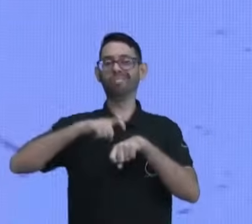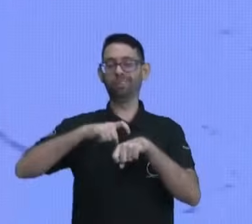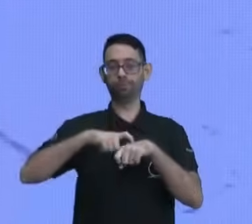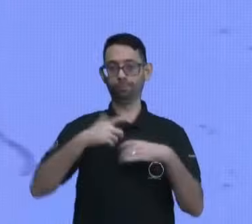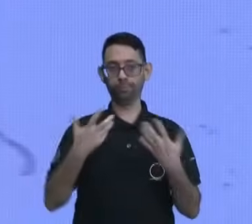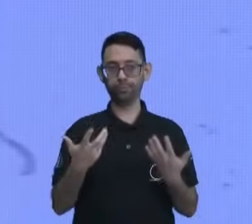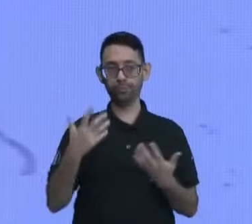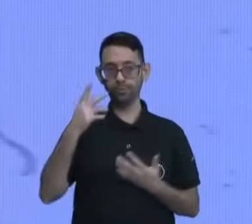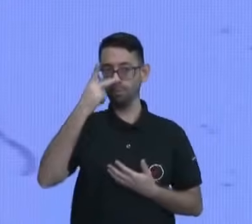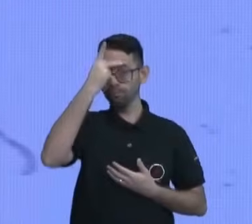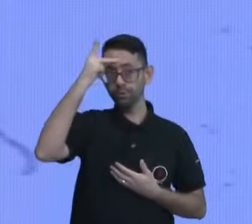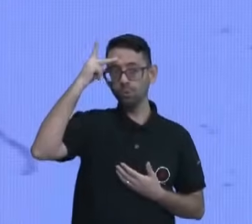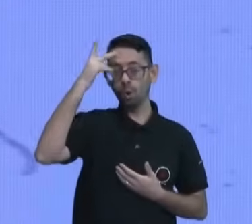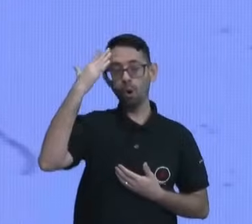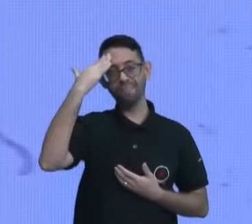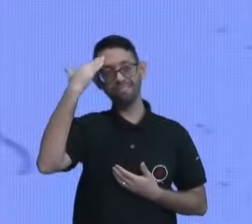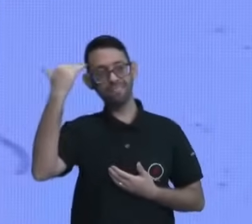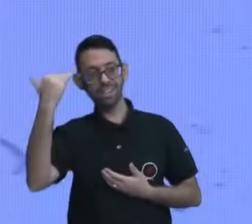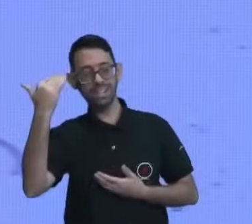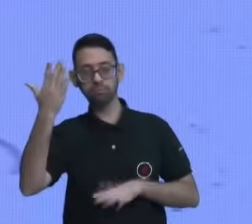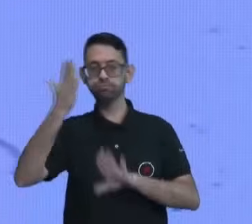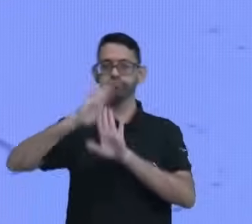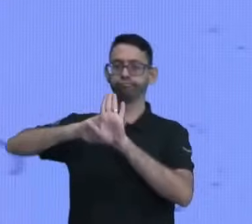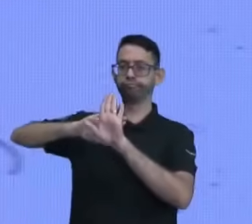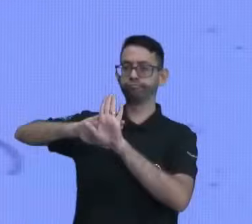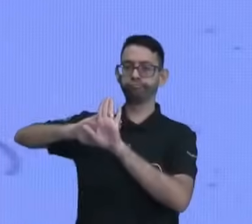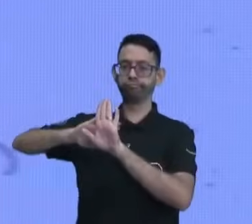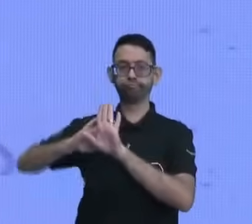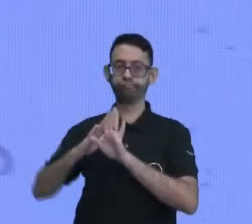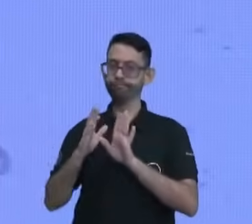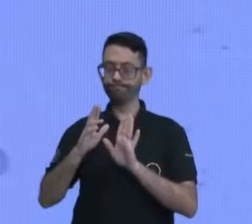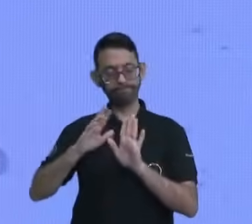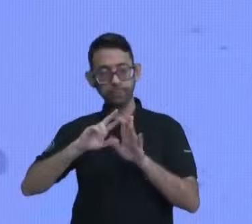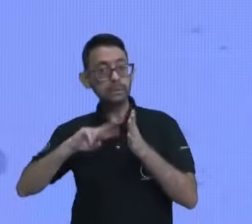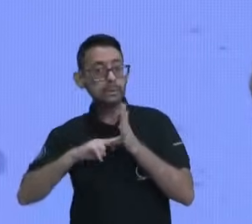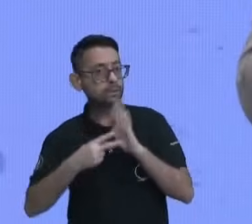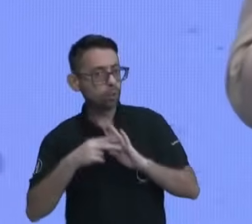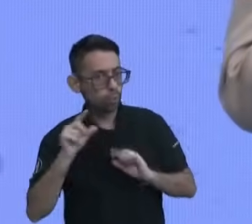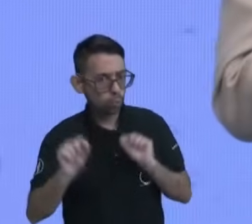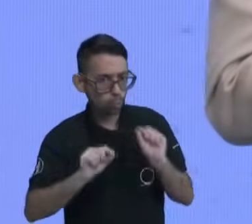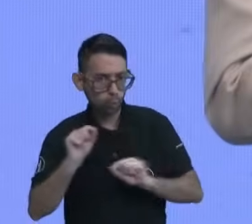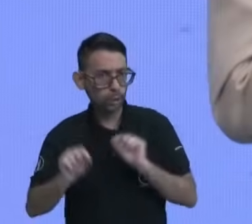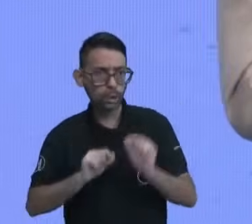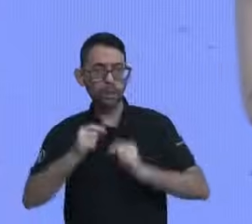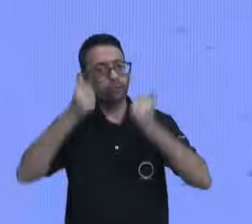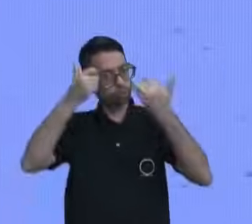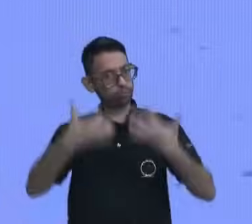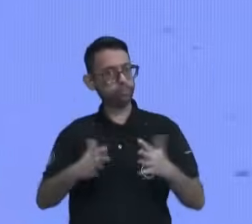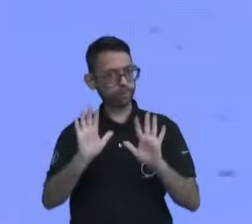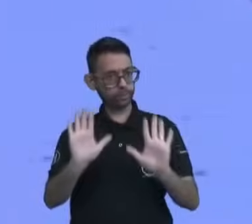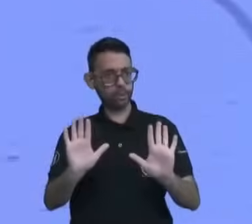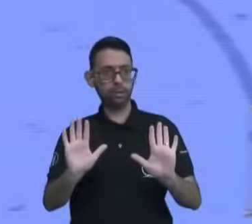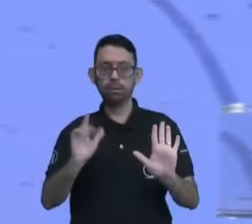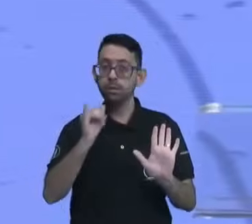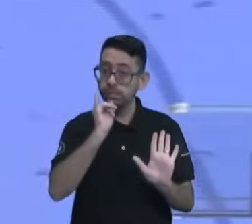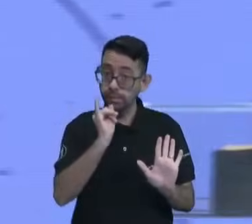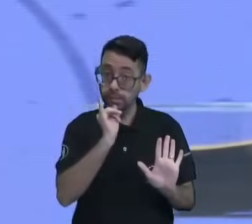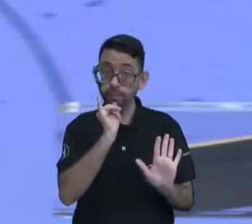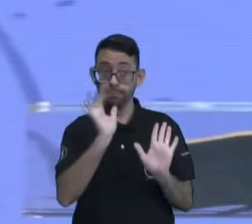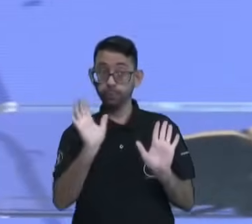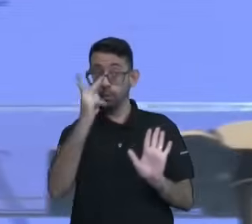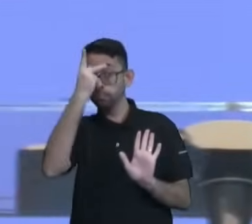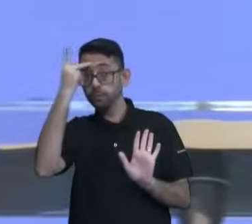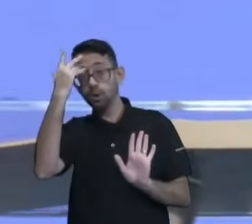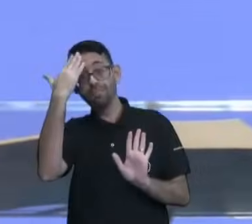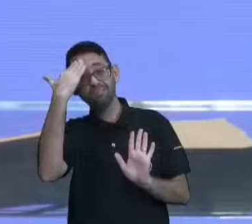se anônimo é famoso o que que é isso eu explico a contradição é proposital é famoso porque falou alguma coisa na